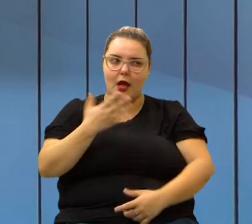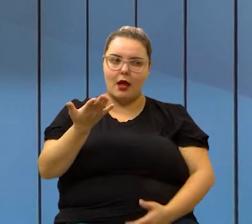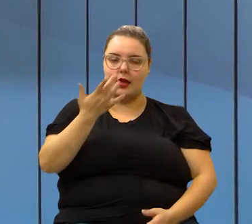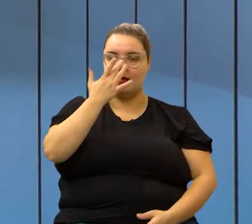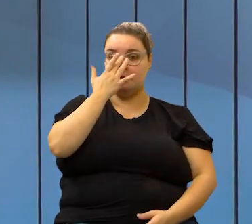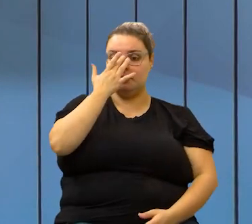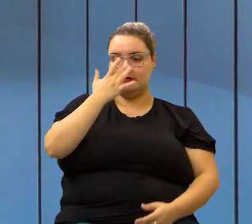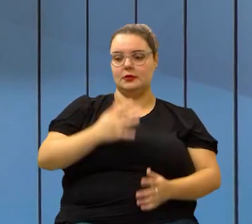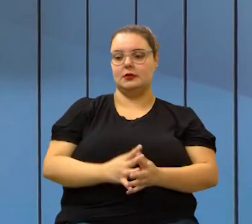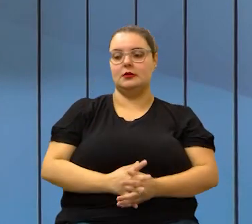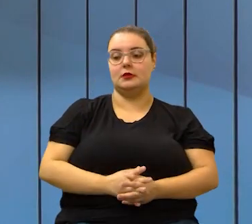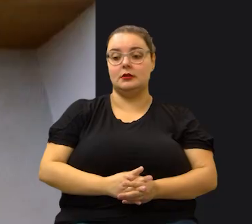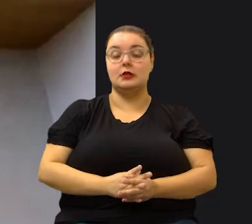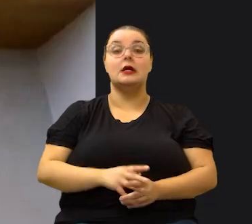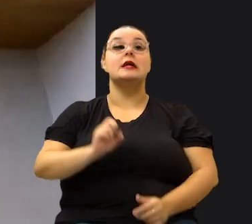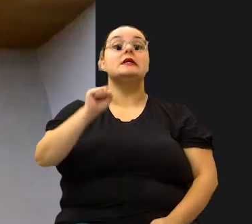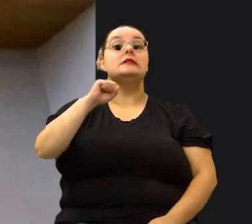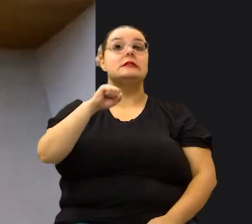na pele.